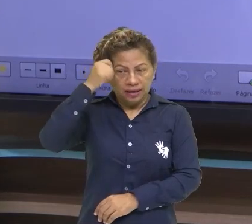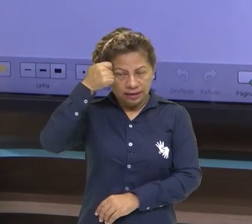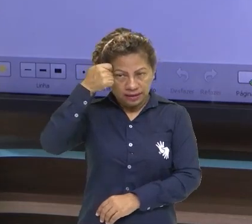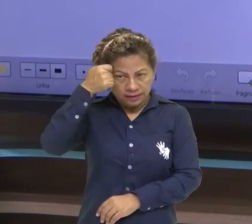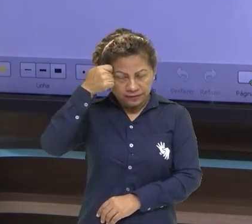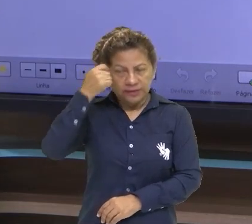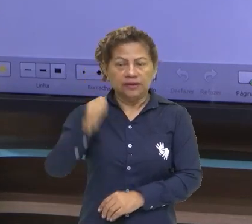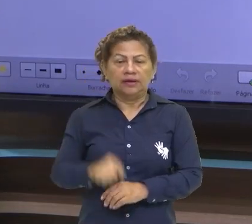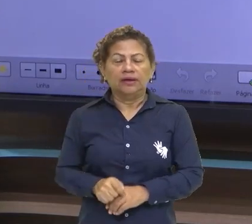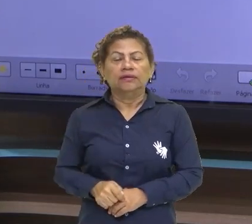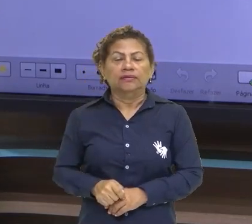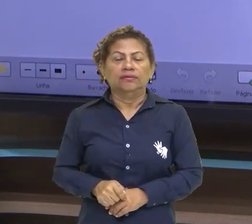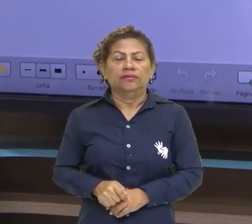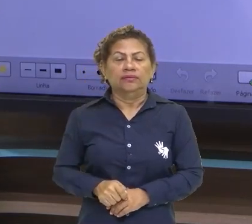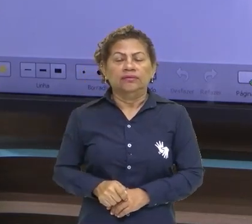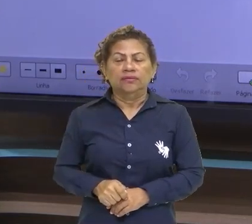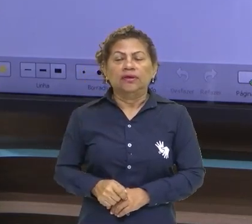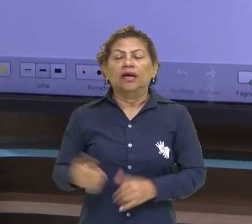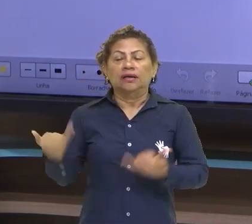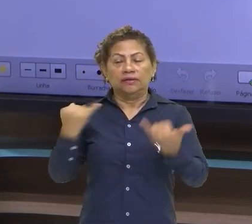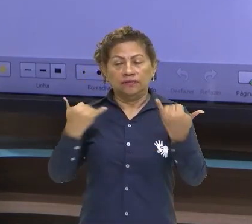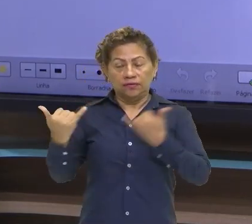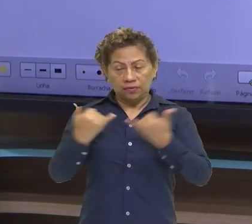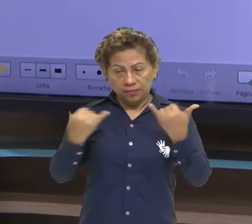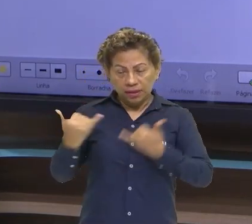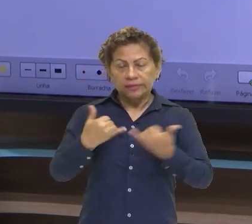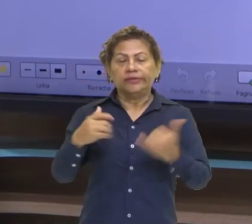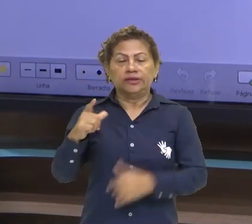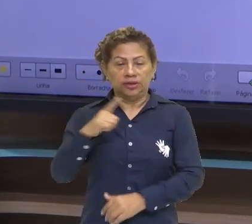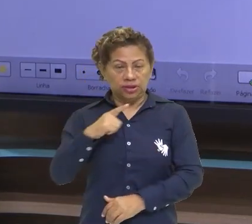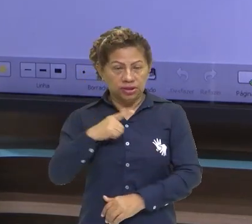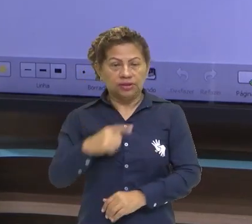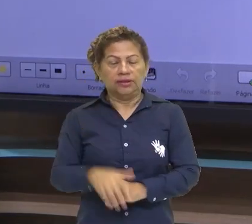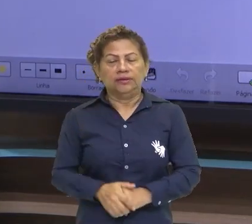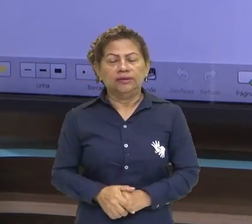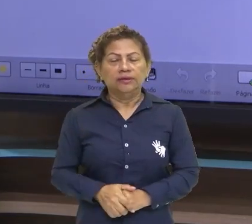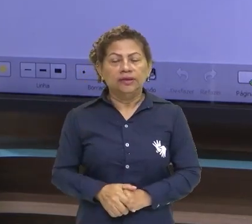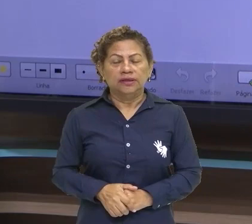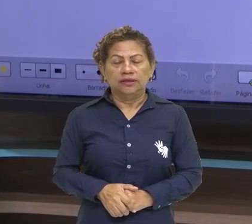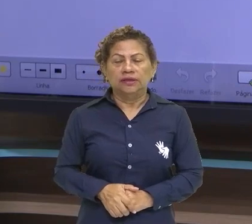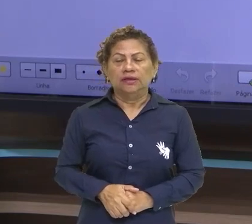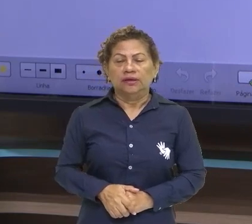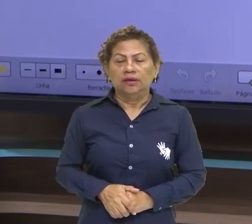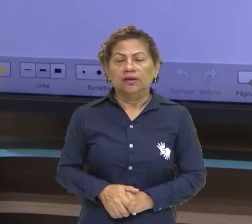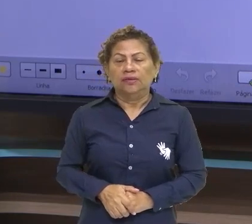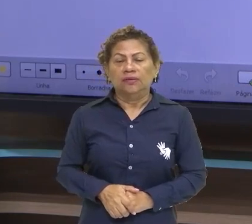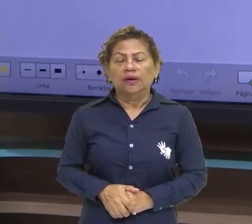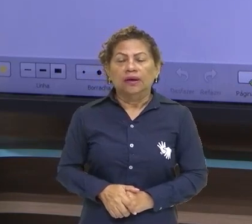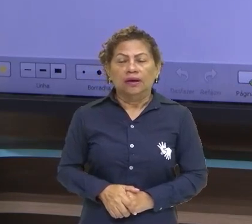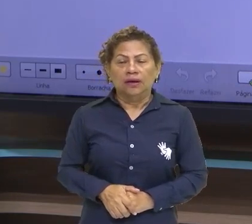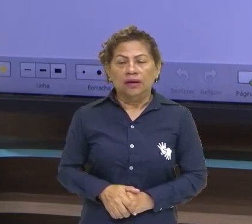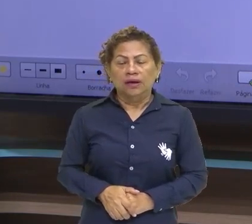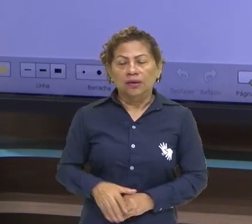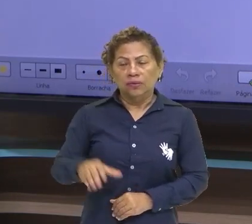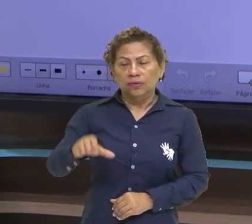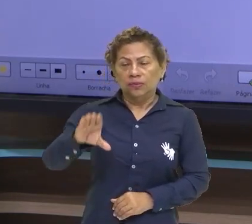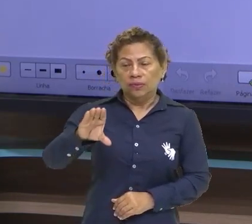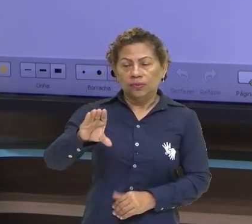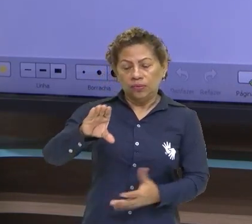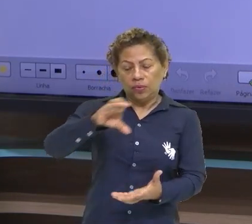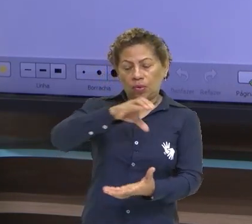as projeções que nós temos, tá certo? Então, a África é o continente que vai ter o maior